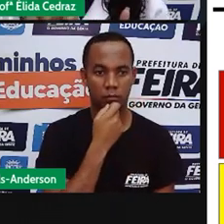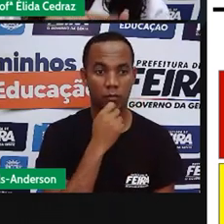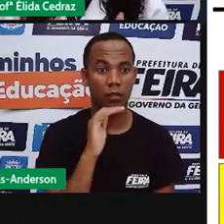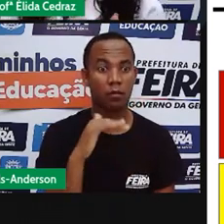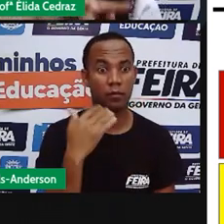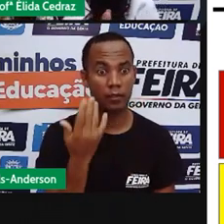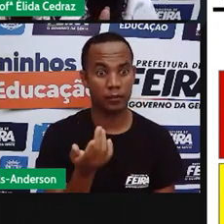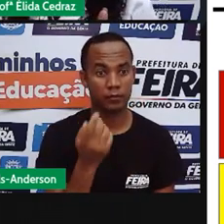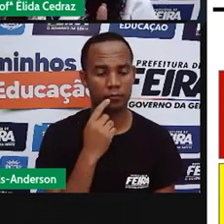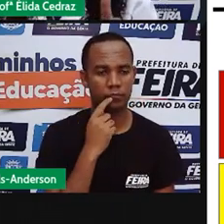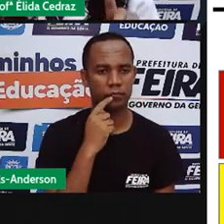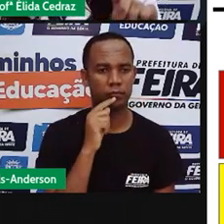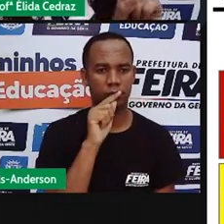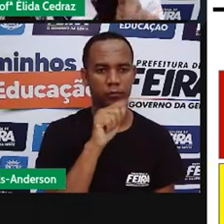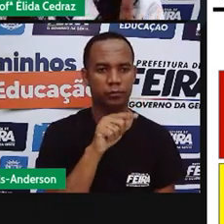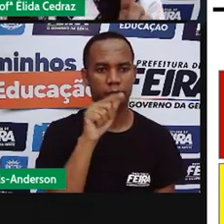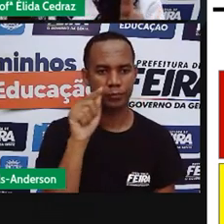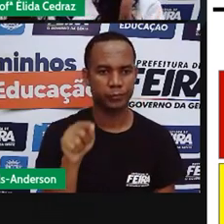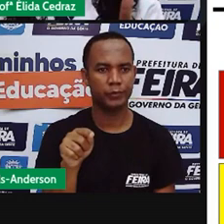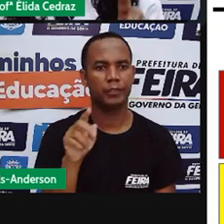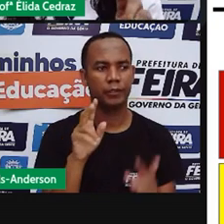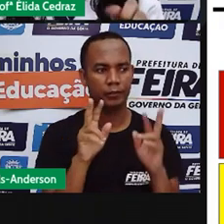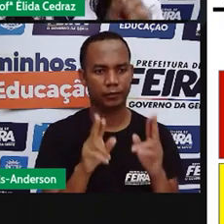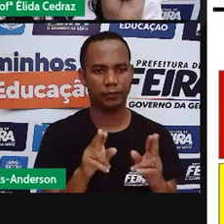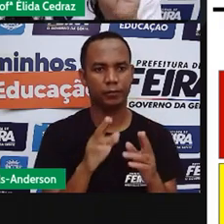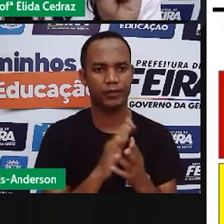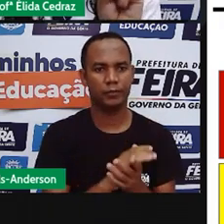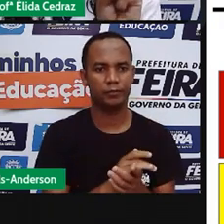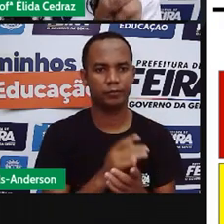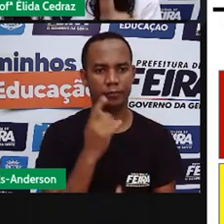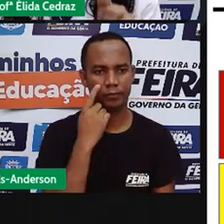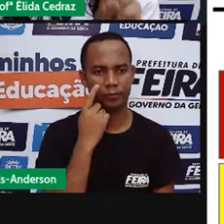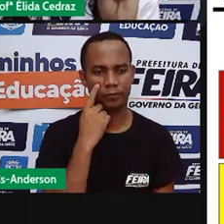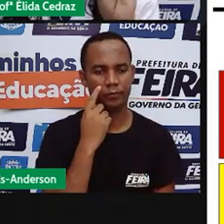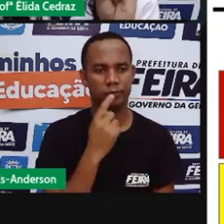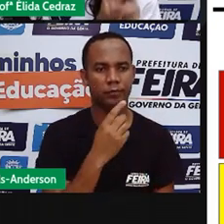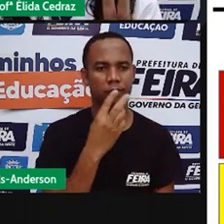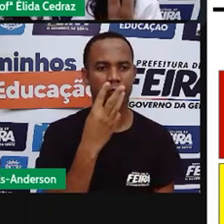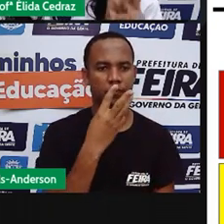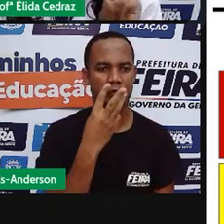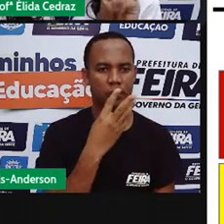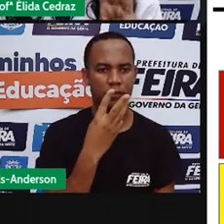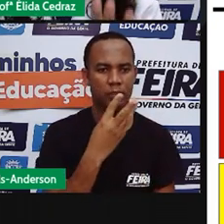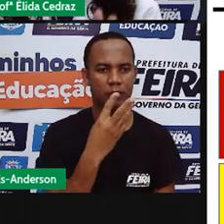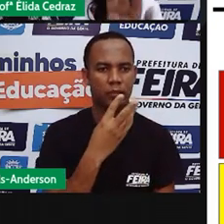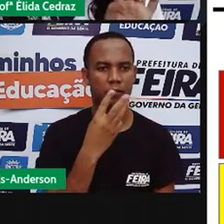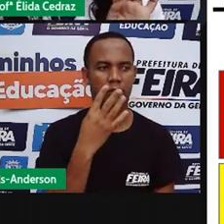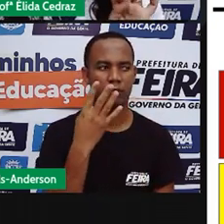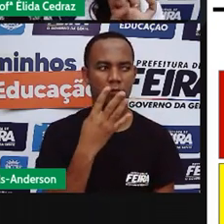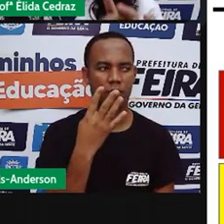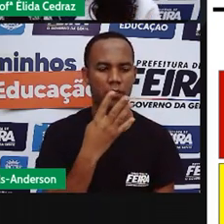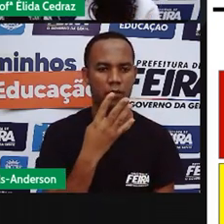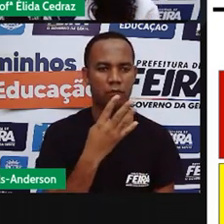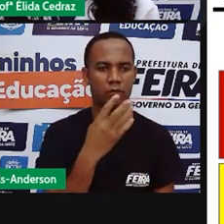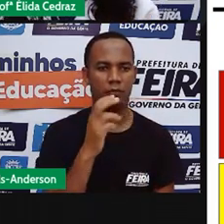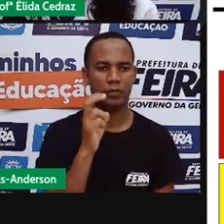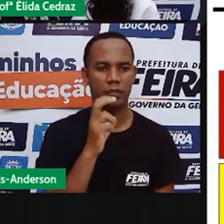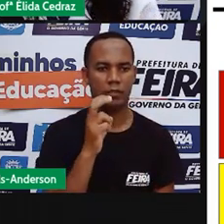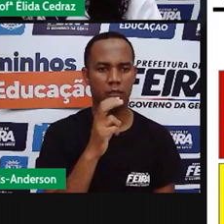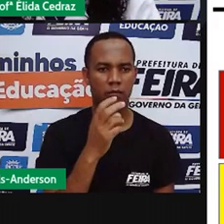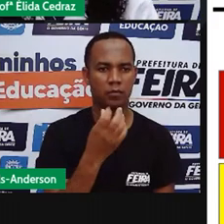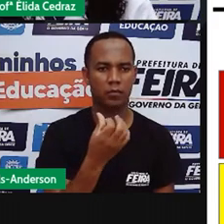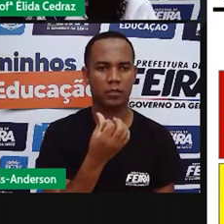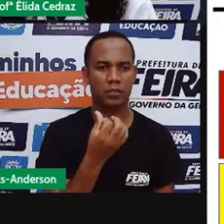Então, vamos pular a mesma coisa. Olha na linha. Vamos lá? 3, 4, 5,